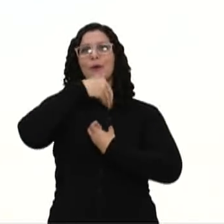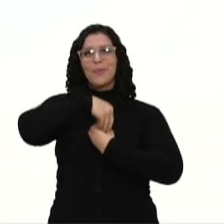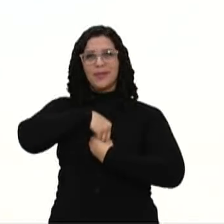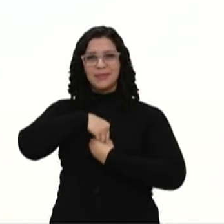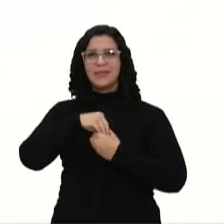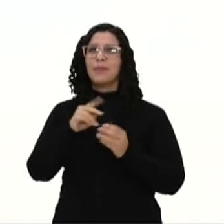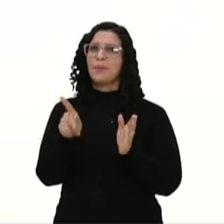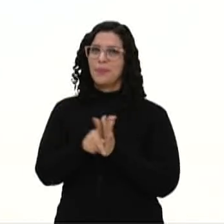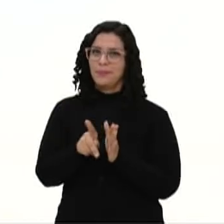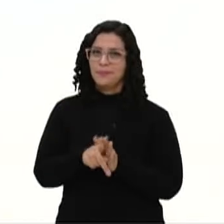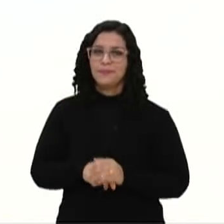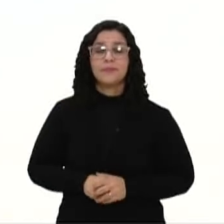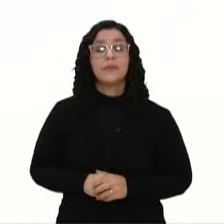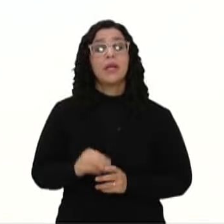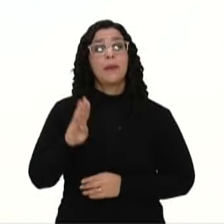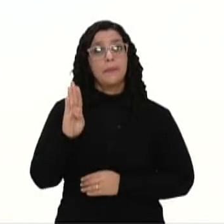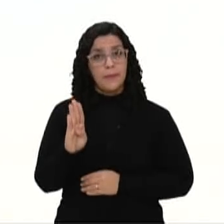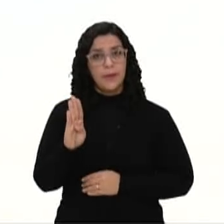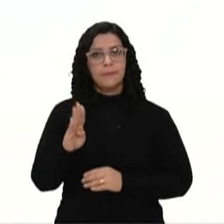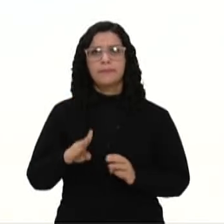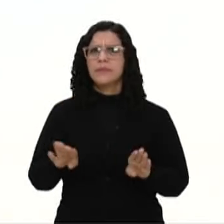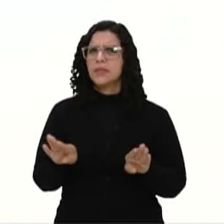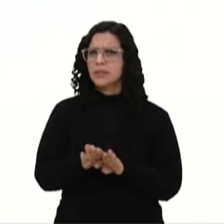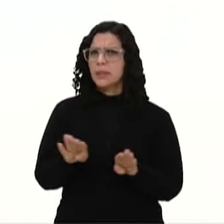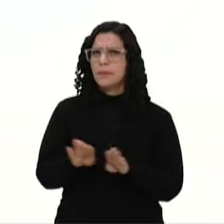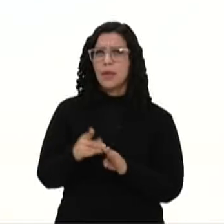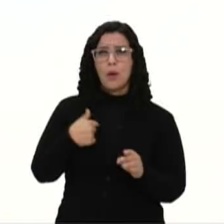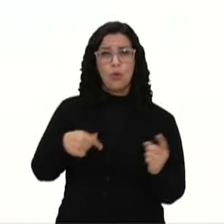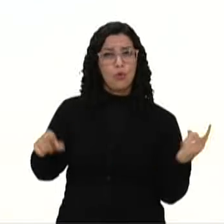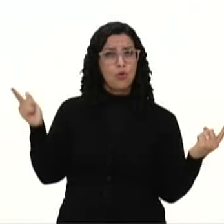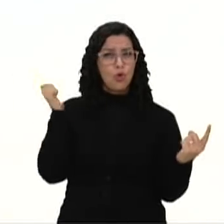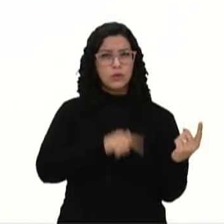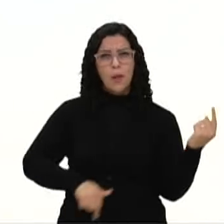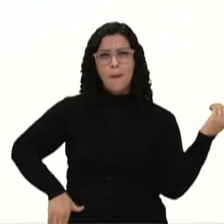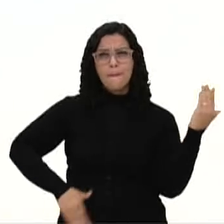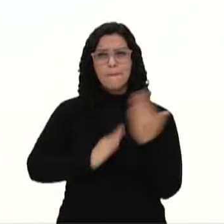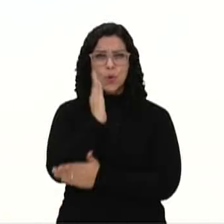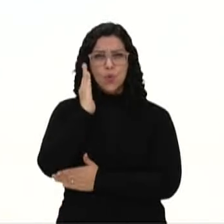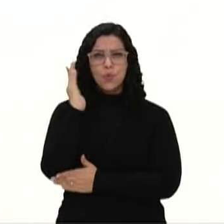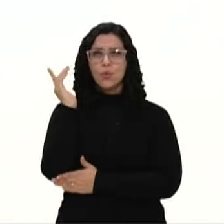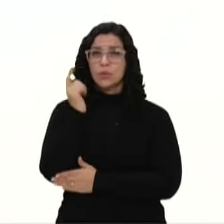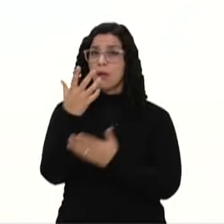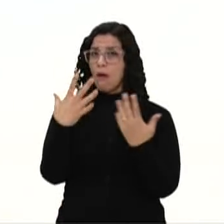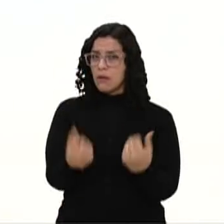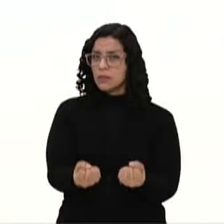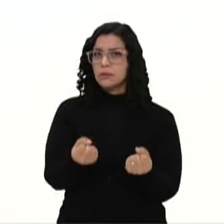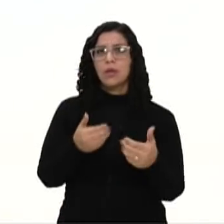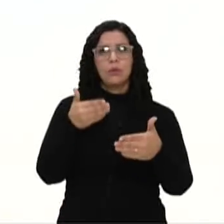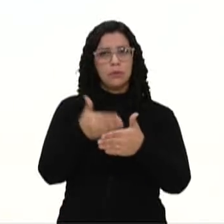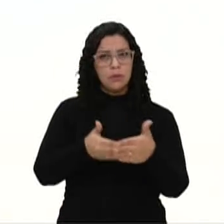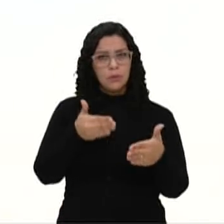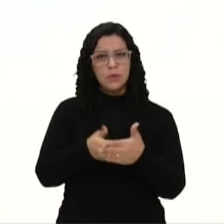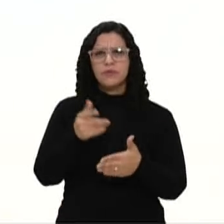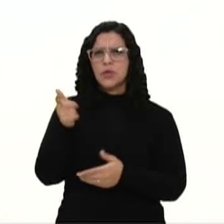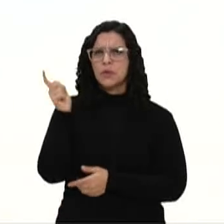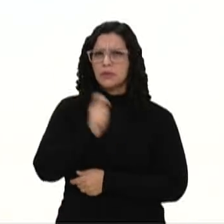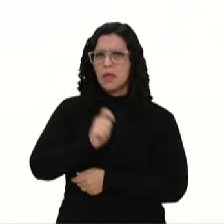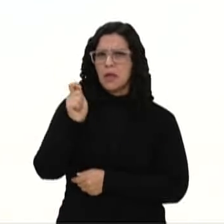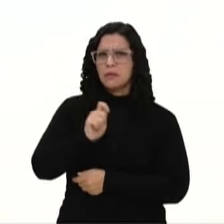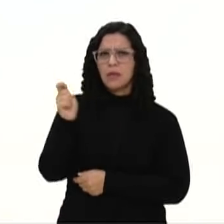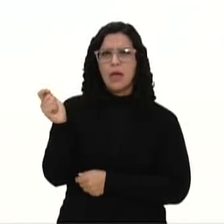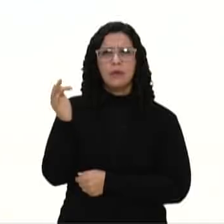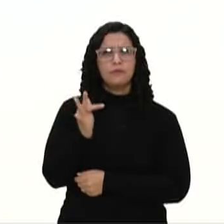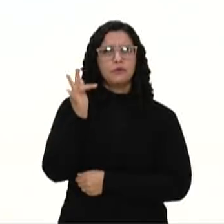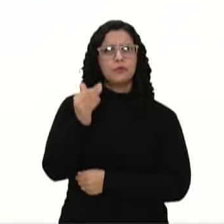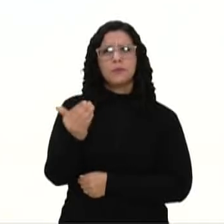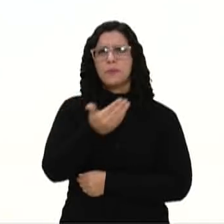como funciona. Letra B. Ultrapassado esse obstáculo e aceites os teus limites, será capaz de ir